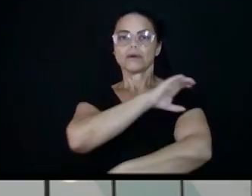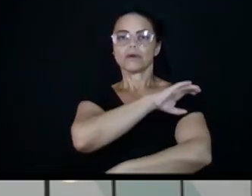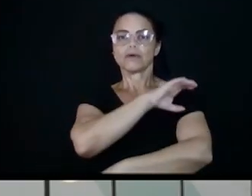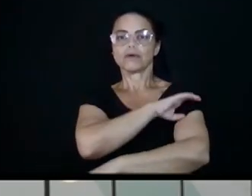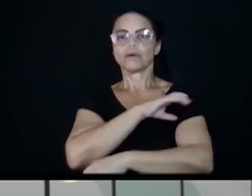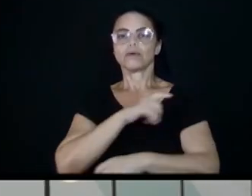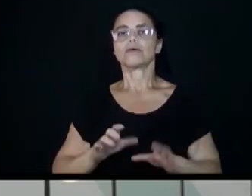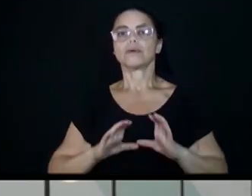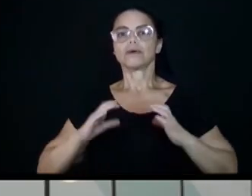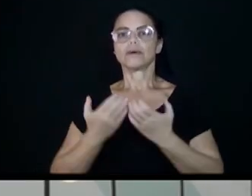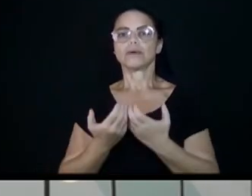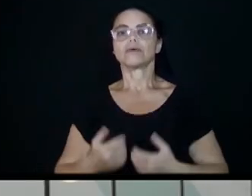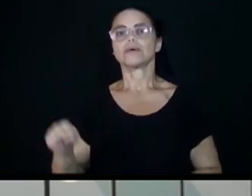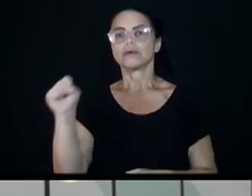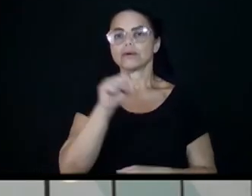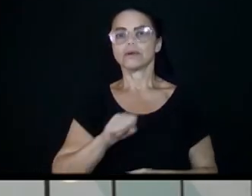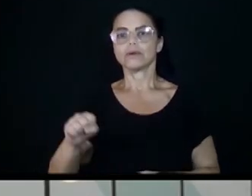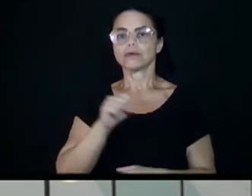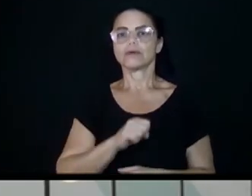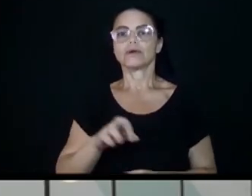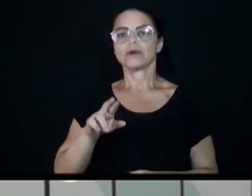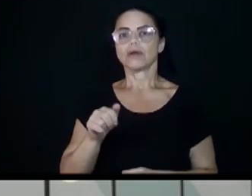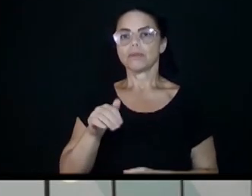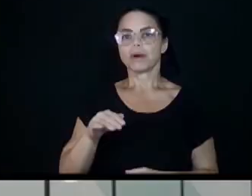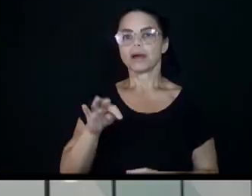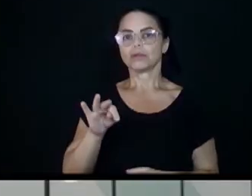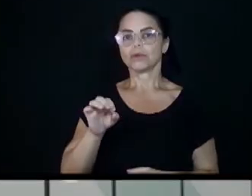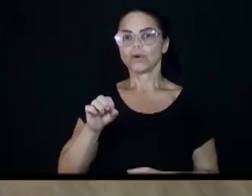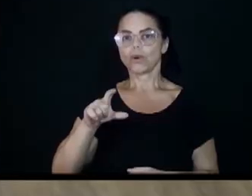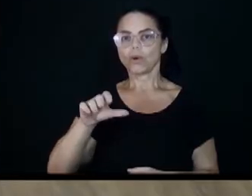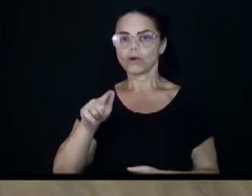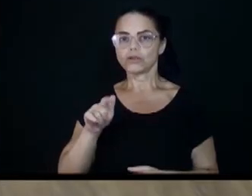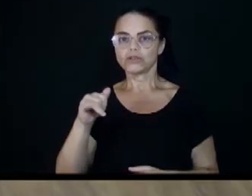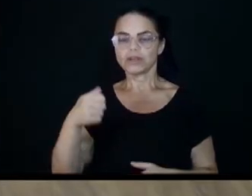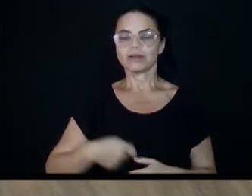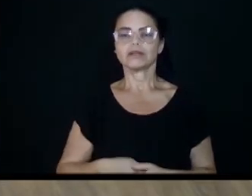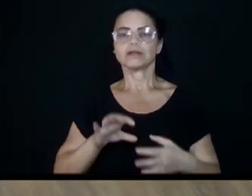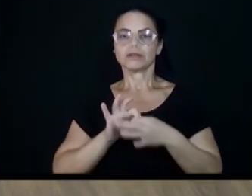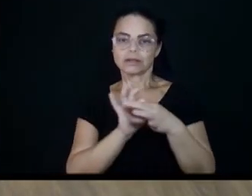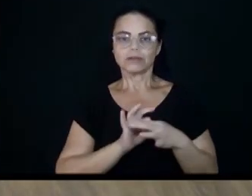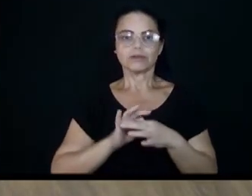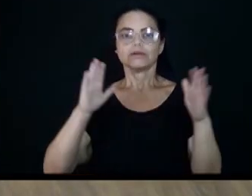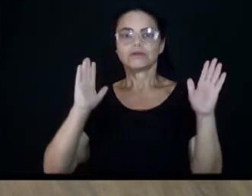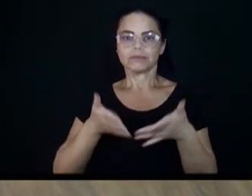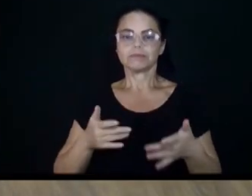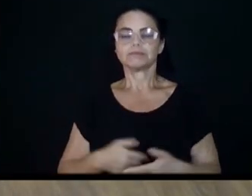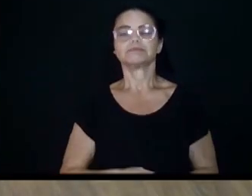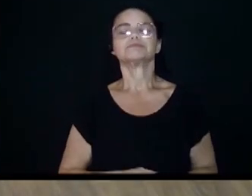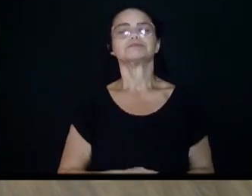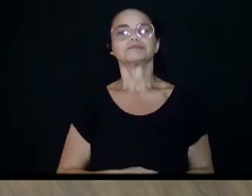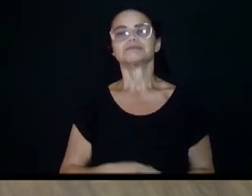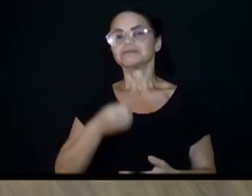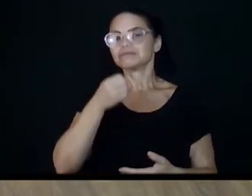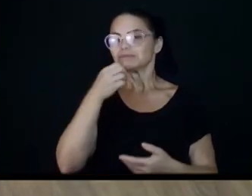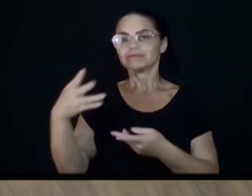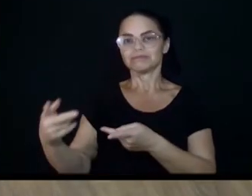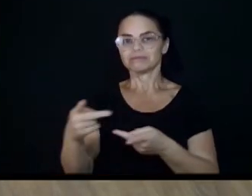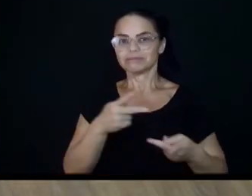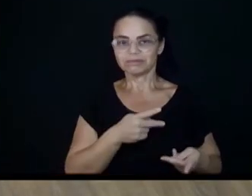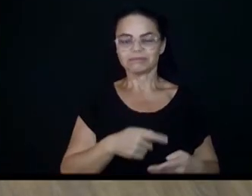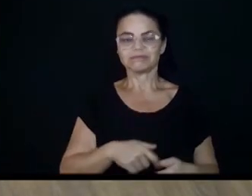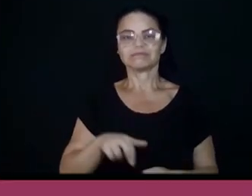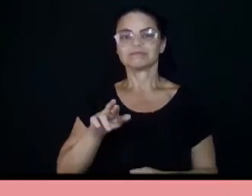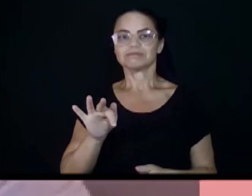de Reumatologia, que já está conectado aqui conosco. Seja muito bem-vindo, Dr. Rafael.